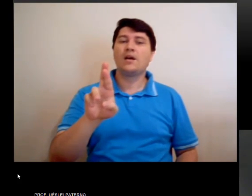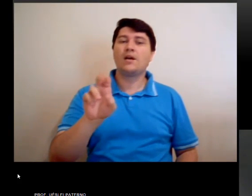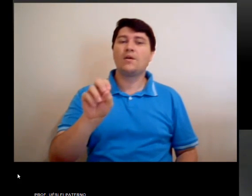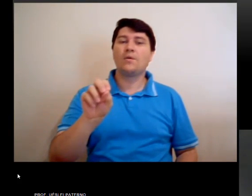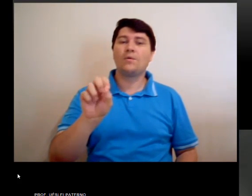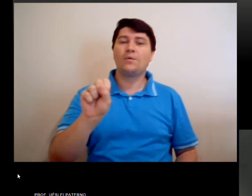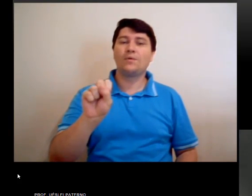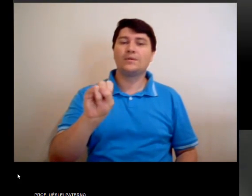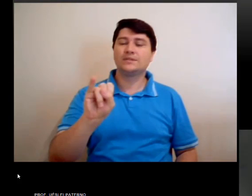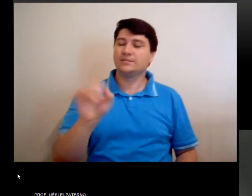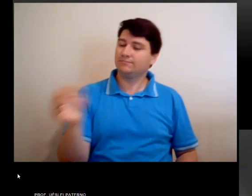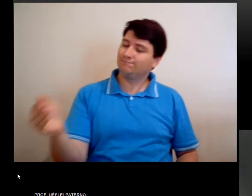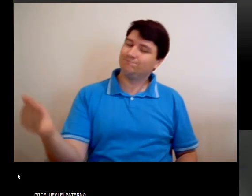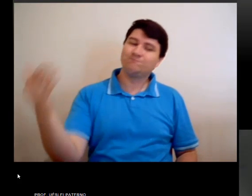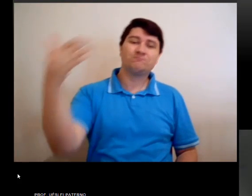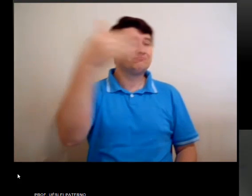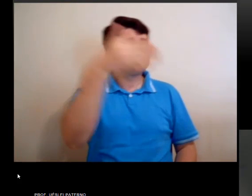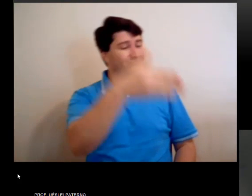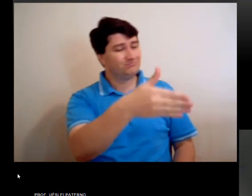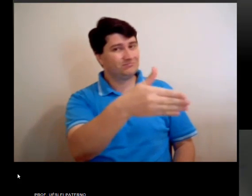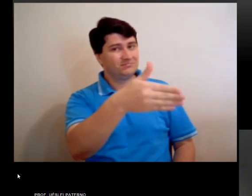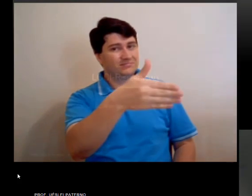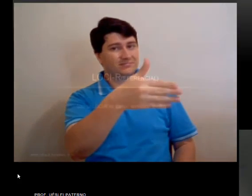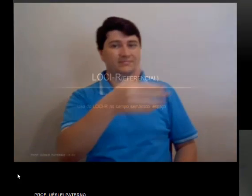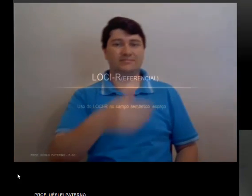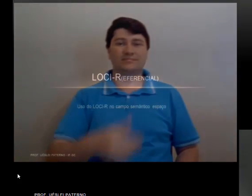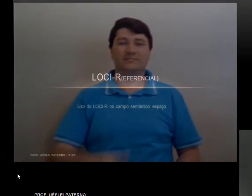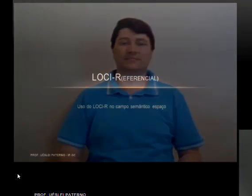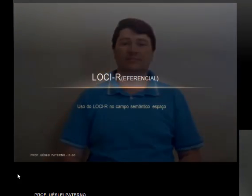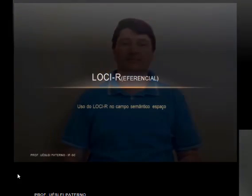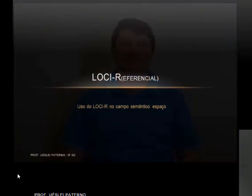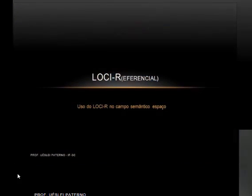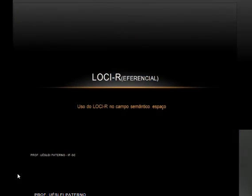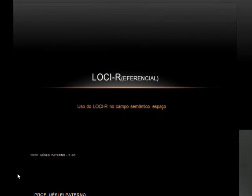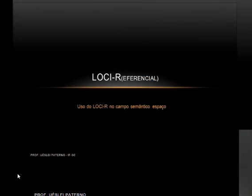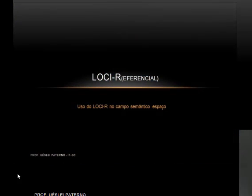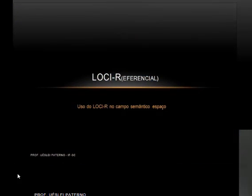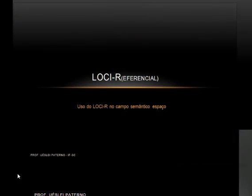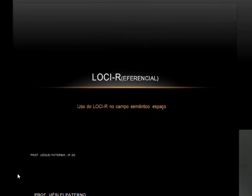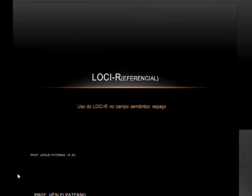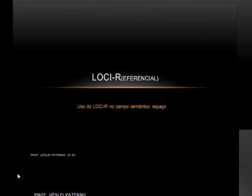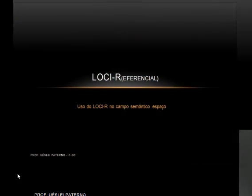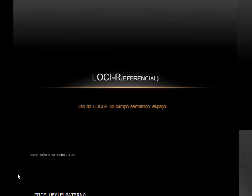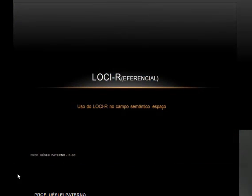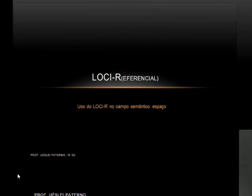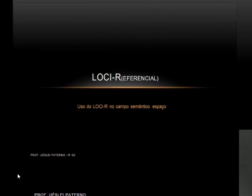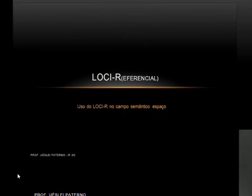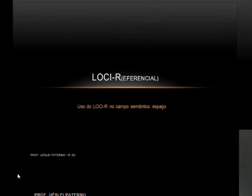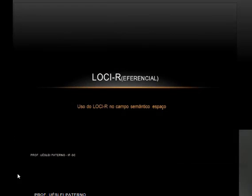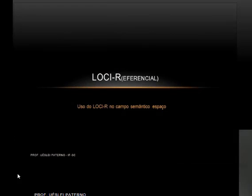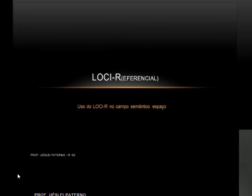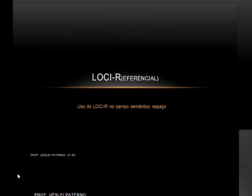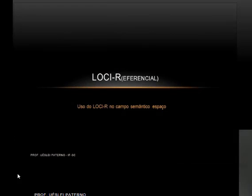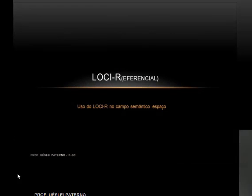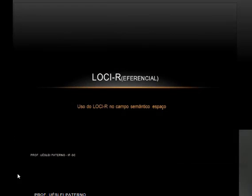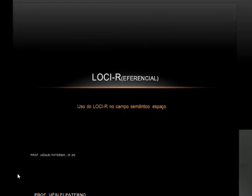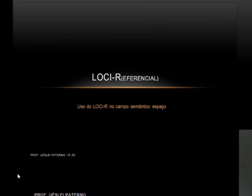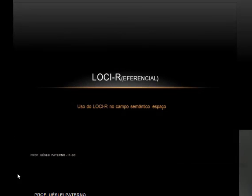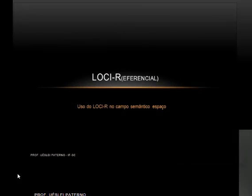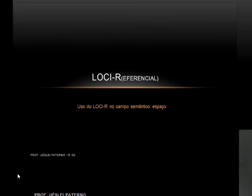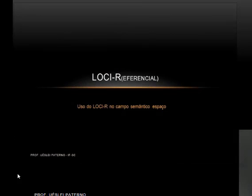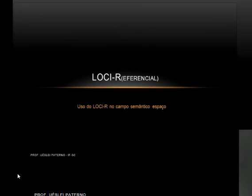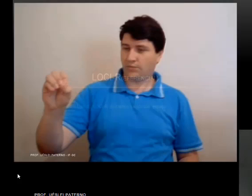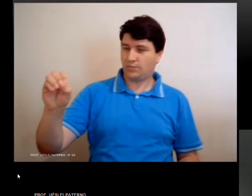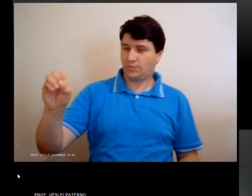Curitiba, Arroze, foi. Então, como que é isso em língua de sinais? Tu viu que no final só